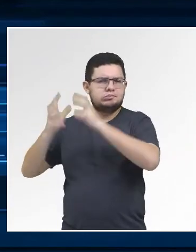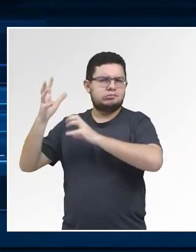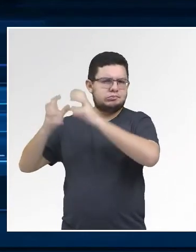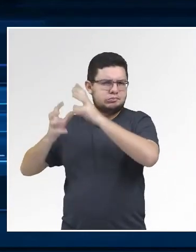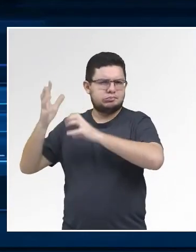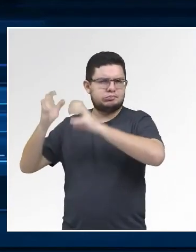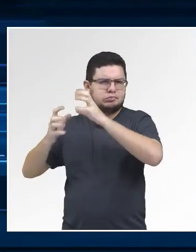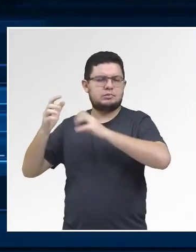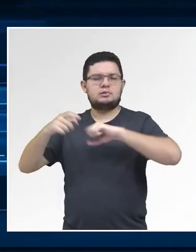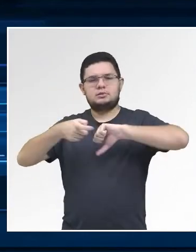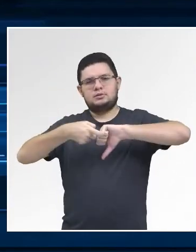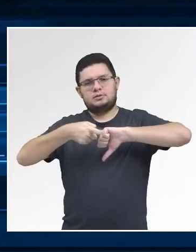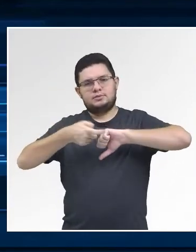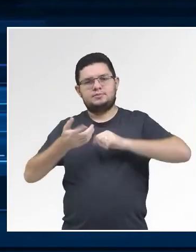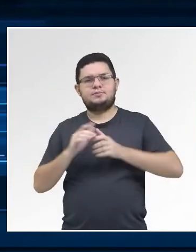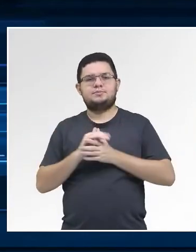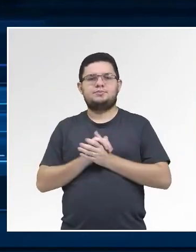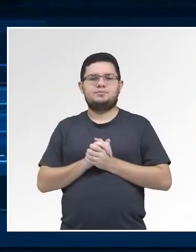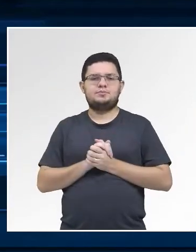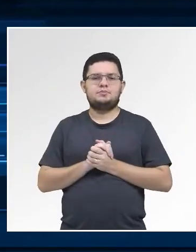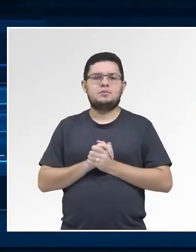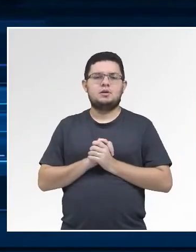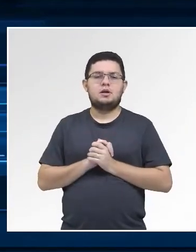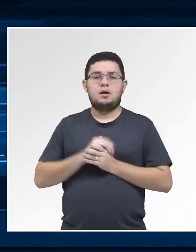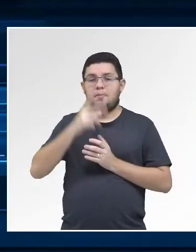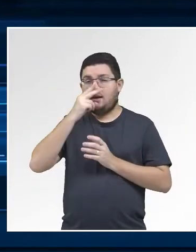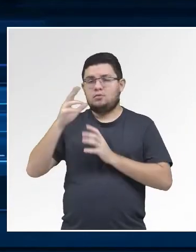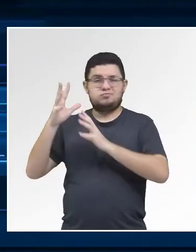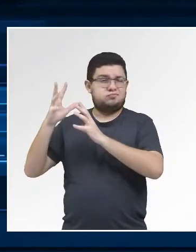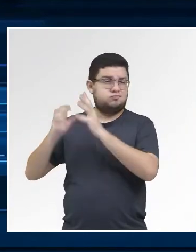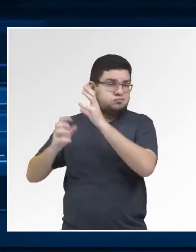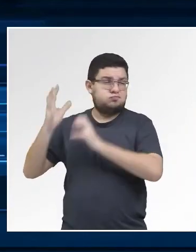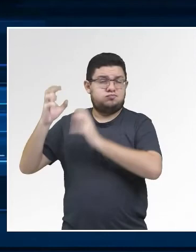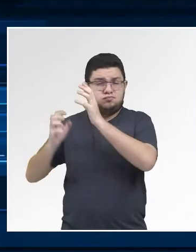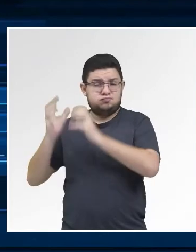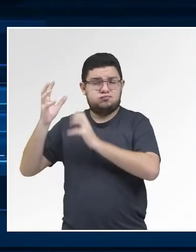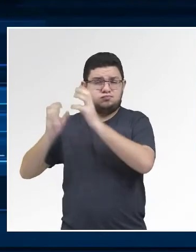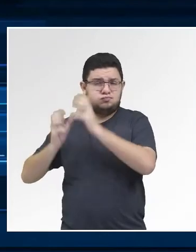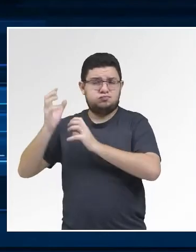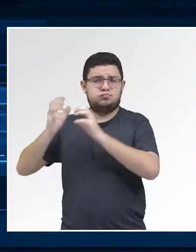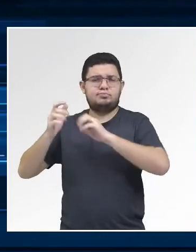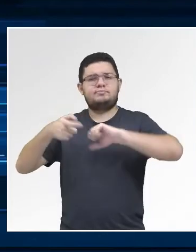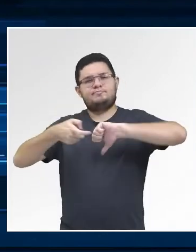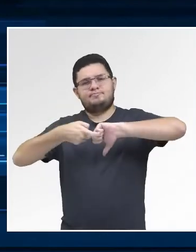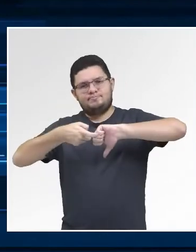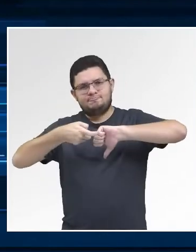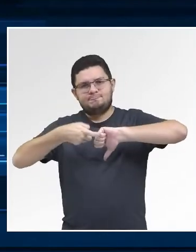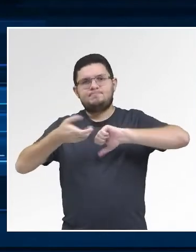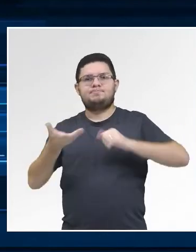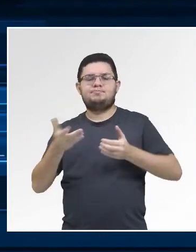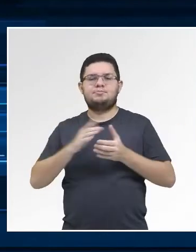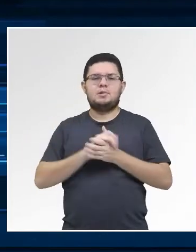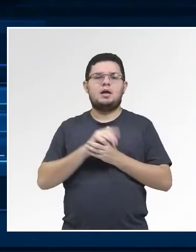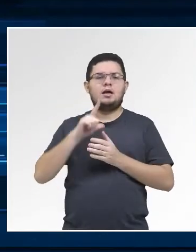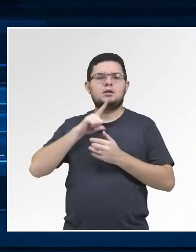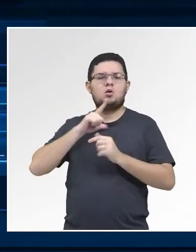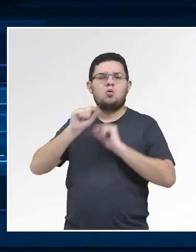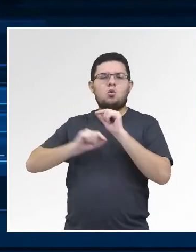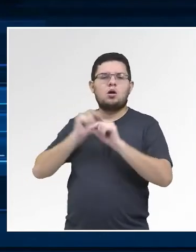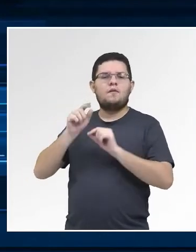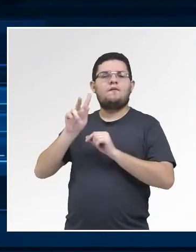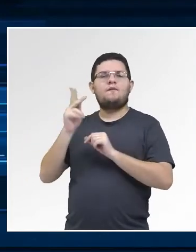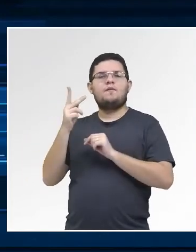brigaram muito severamente, né? Intensamente. Então aí você colocou have, colocou o verbo